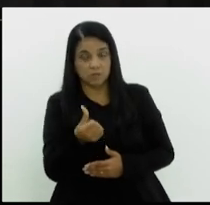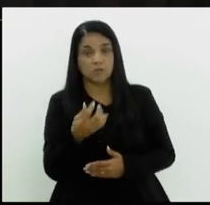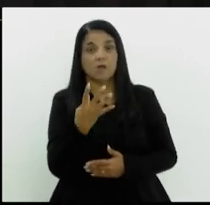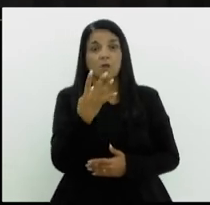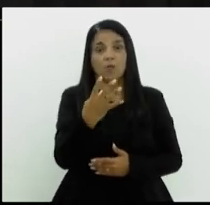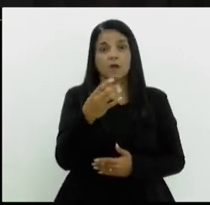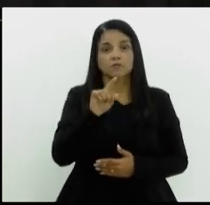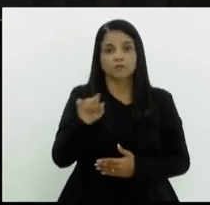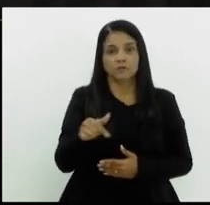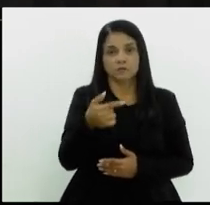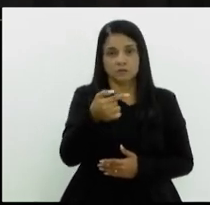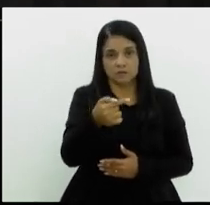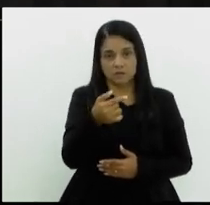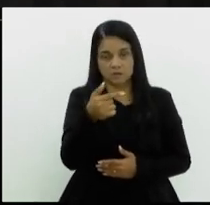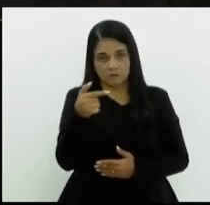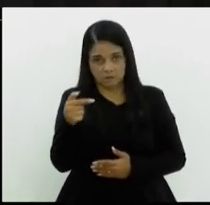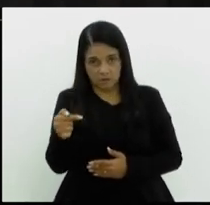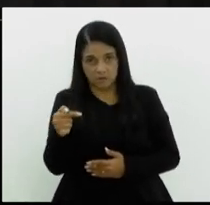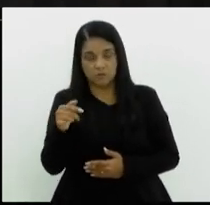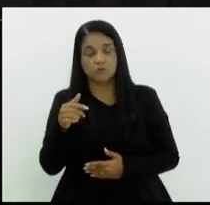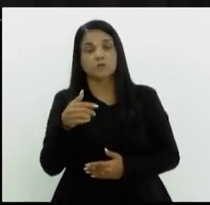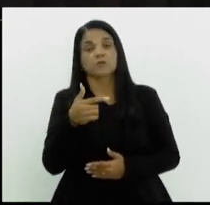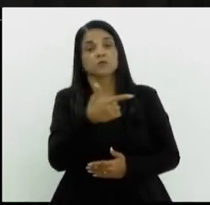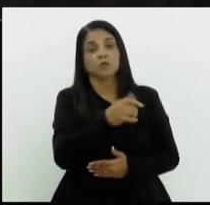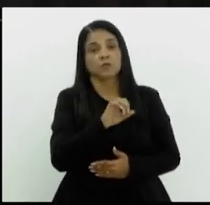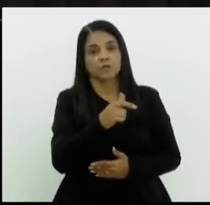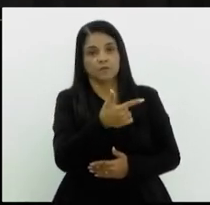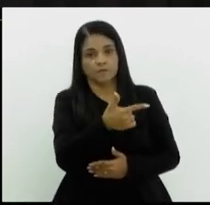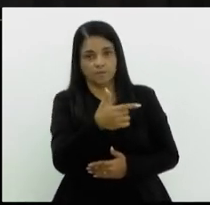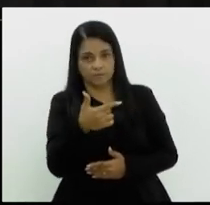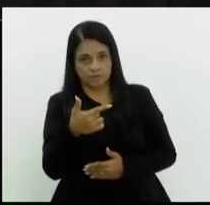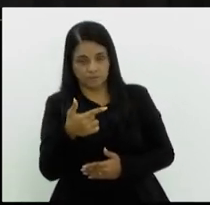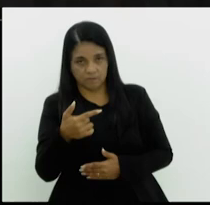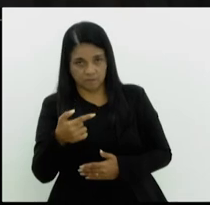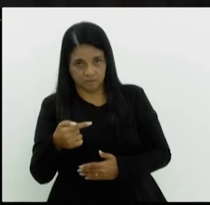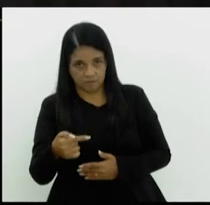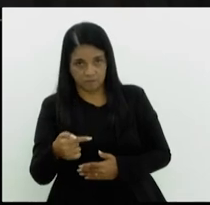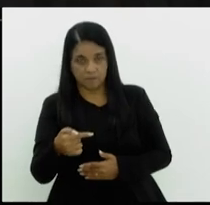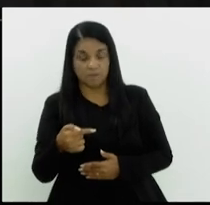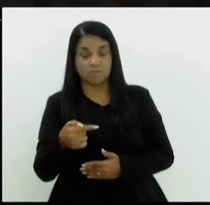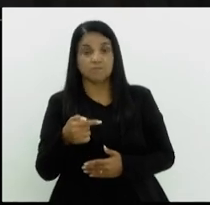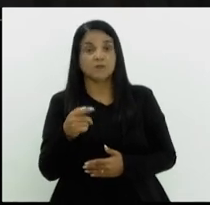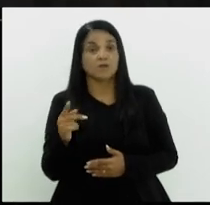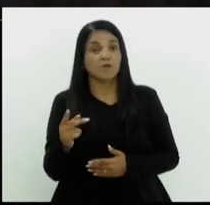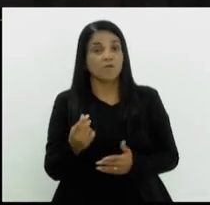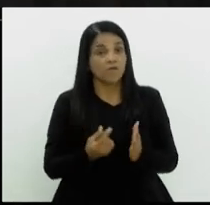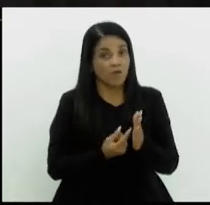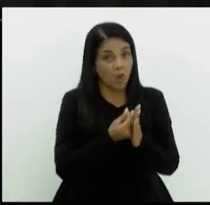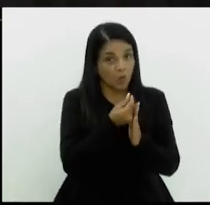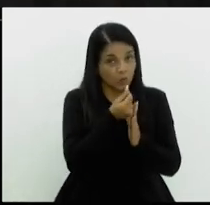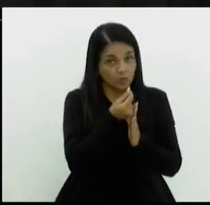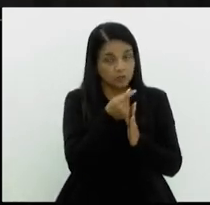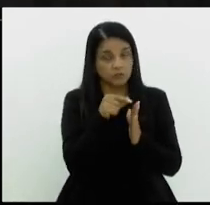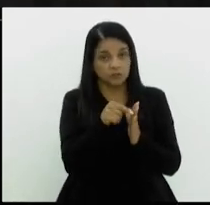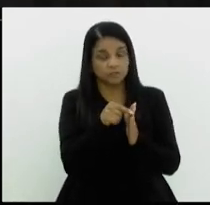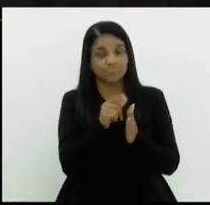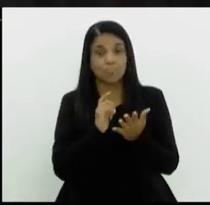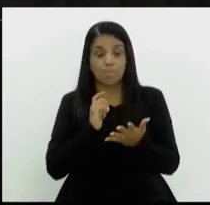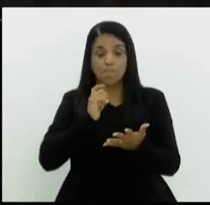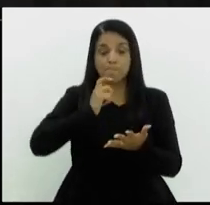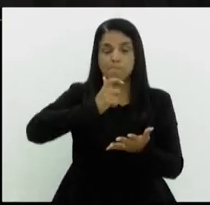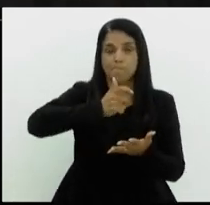4,77 bilhões em 2027. Esses são valores que nós temos que